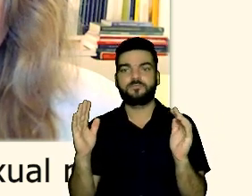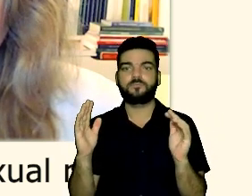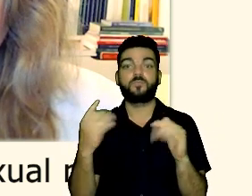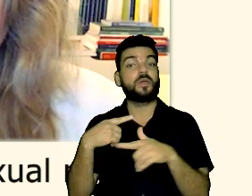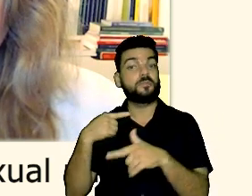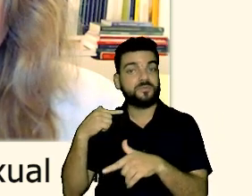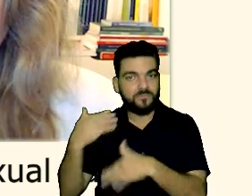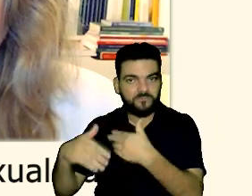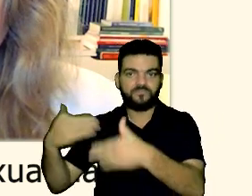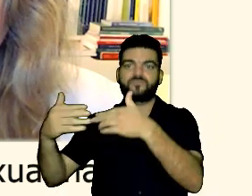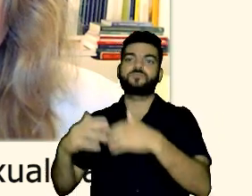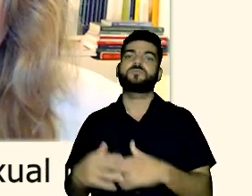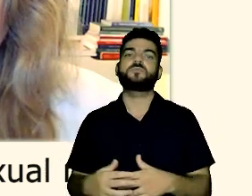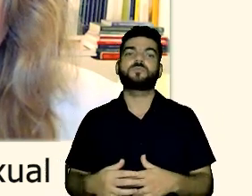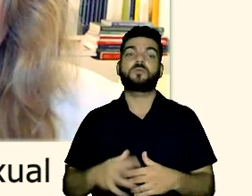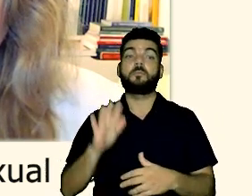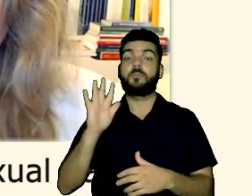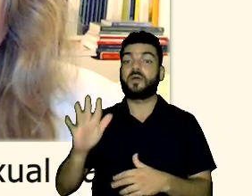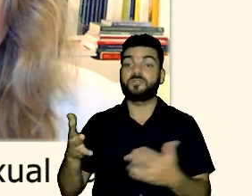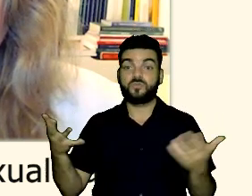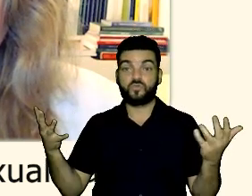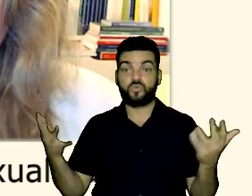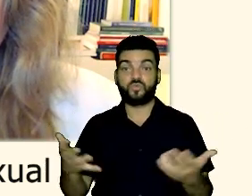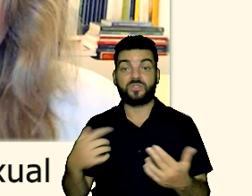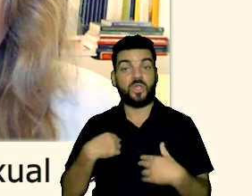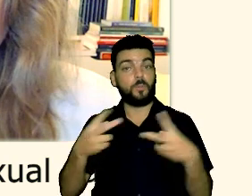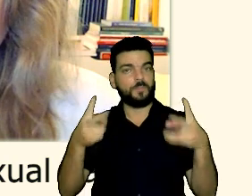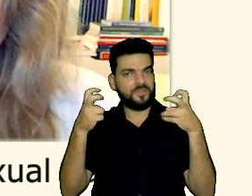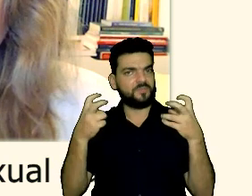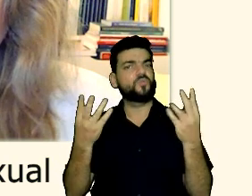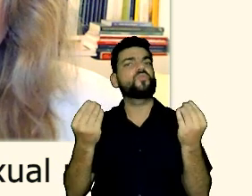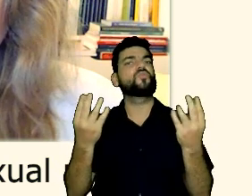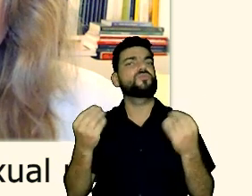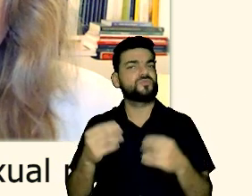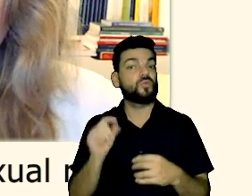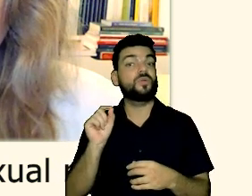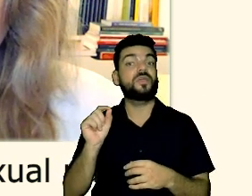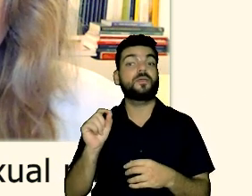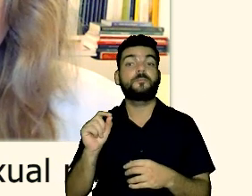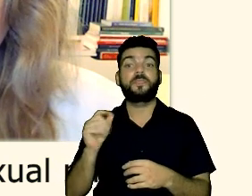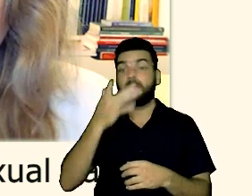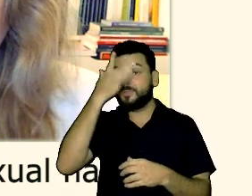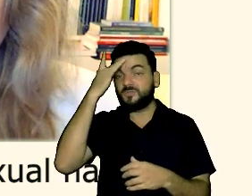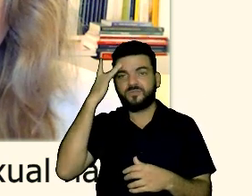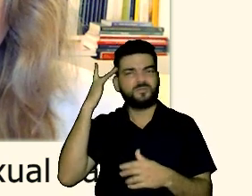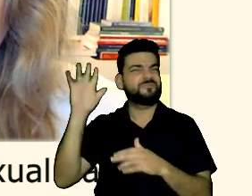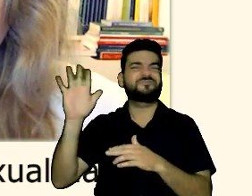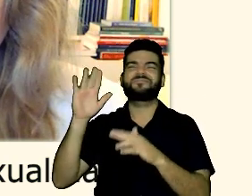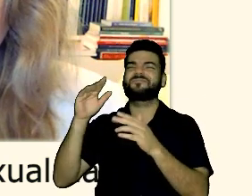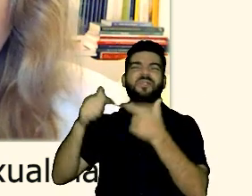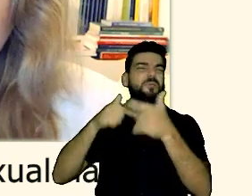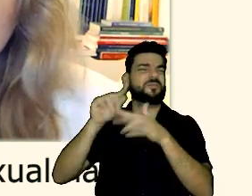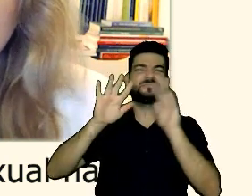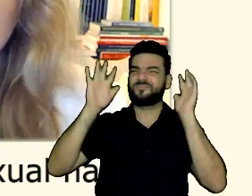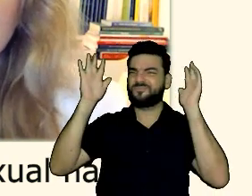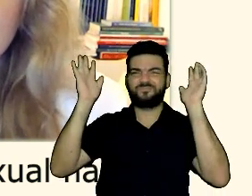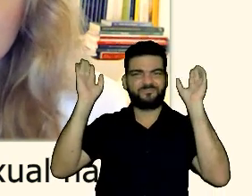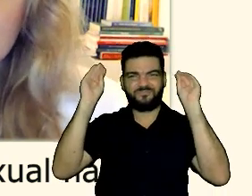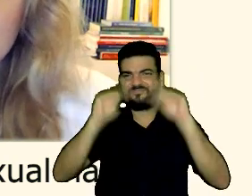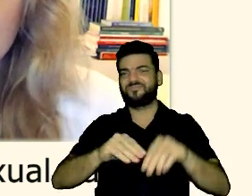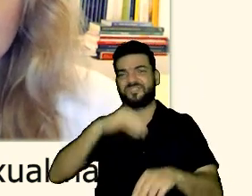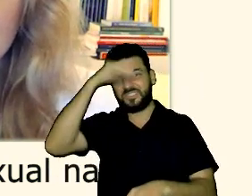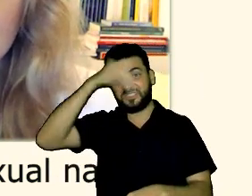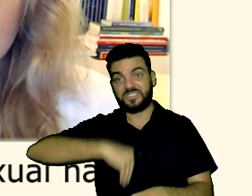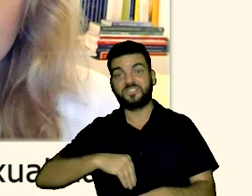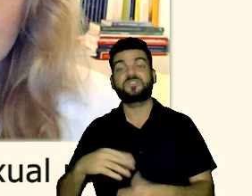acontecer, porque é um contínuo. Então, o que acontece, e é o que hoje acontece muito, é muitos